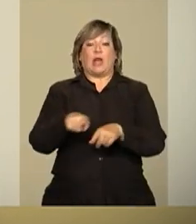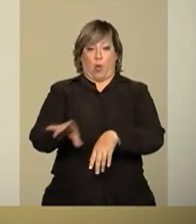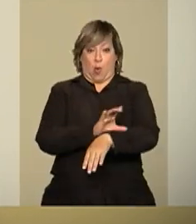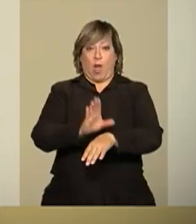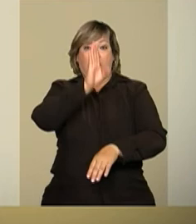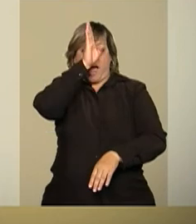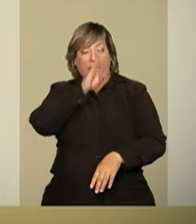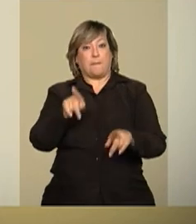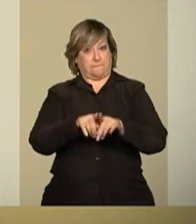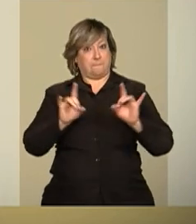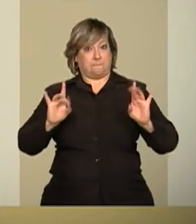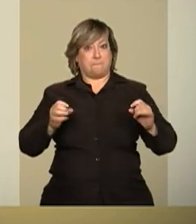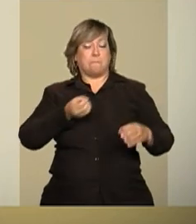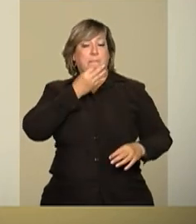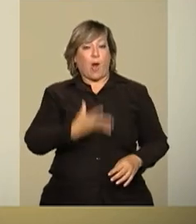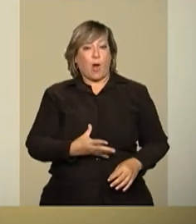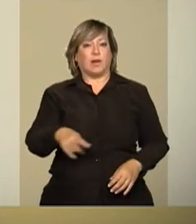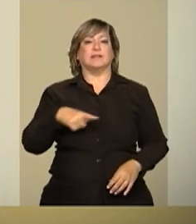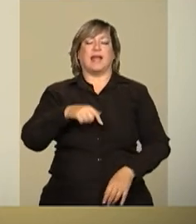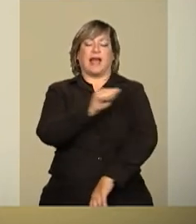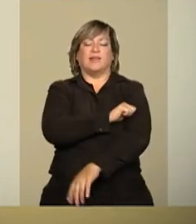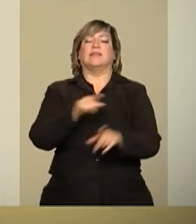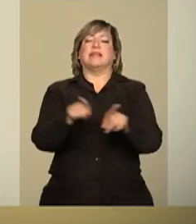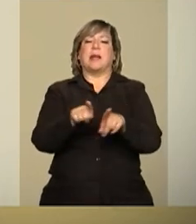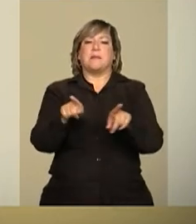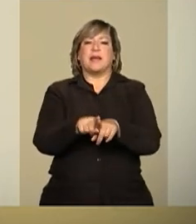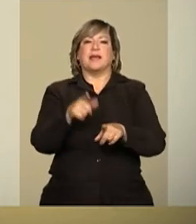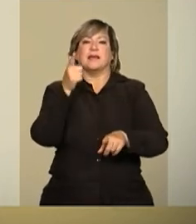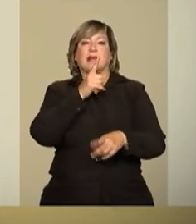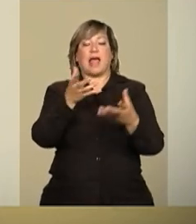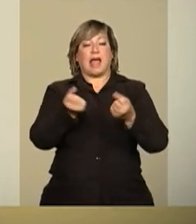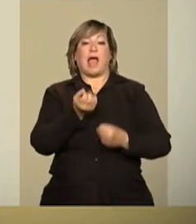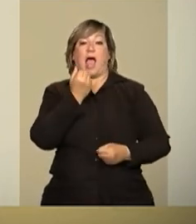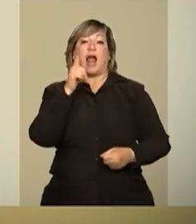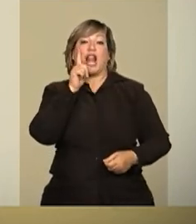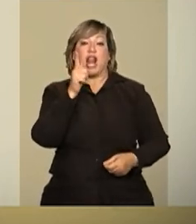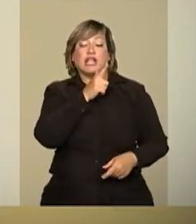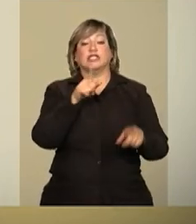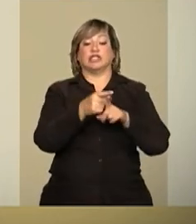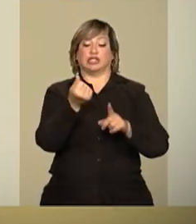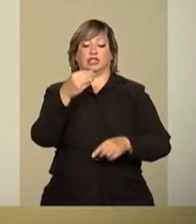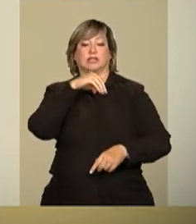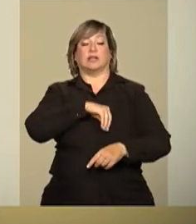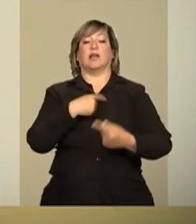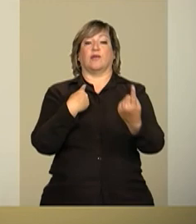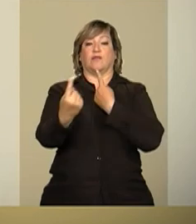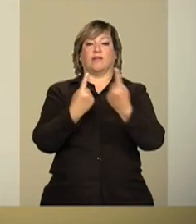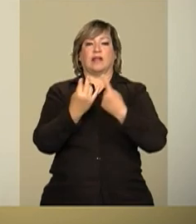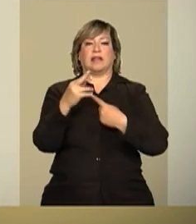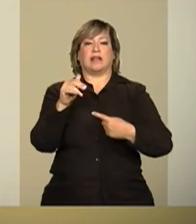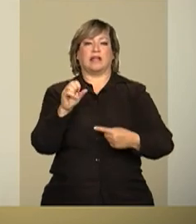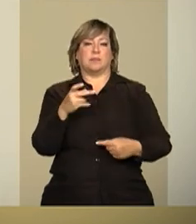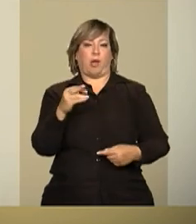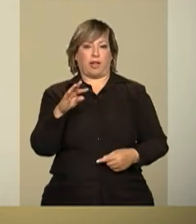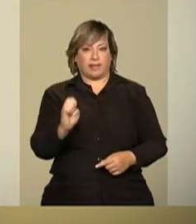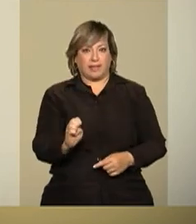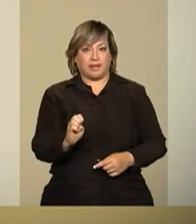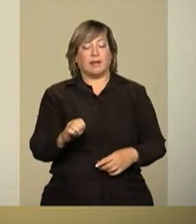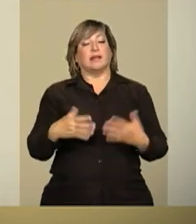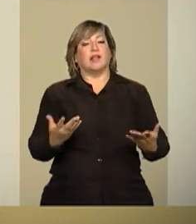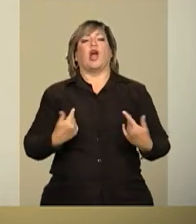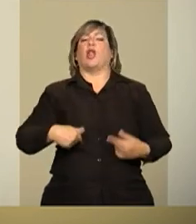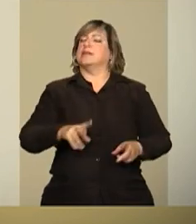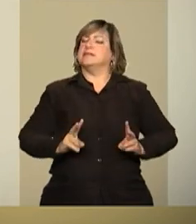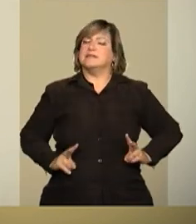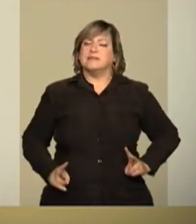curso ser de graça e de boa qualidade os estudantes também recebem lanche e dinheiro para o transporte sabe Max nós sempre